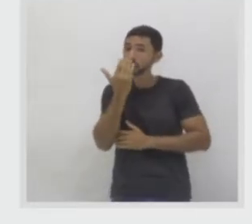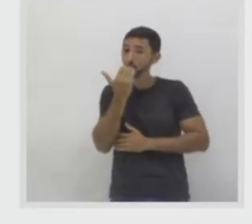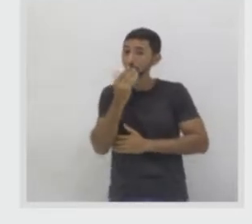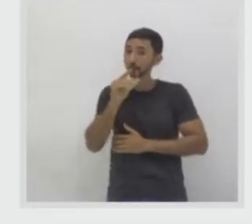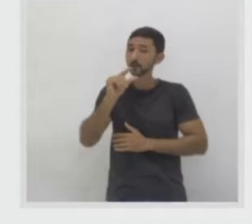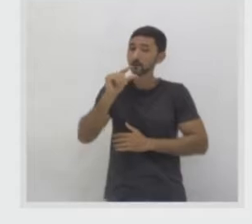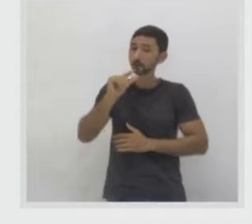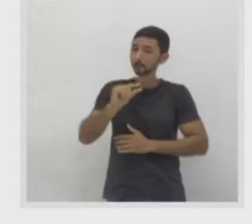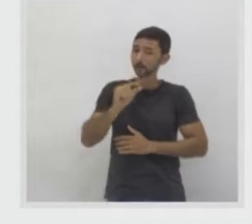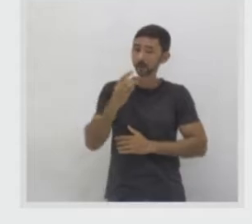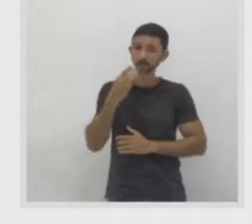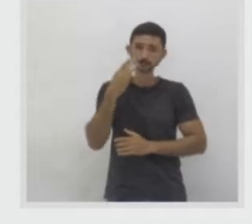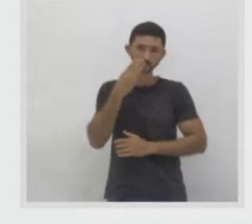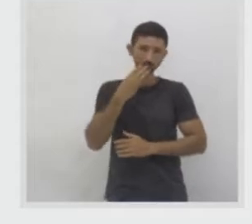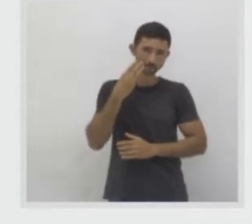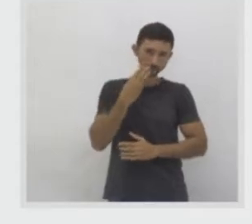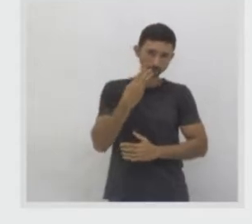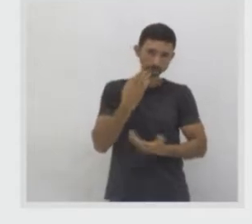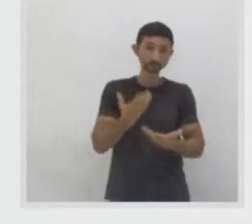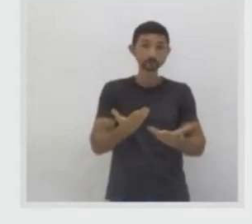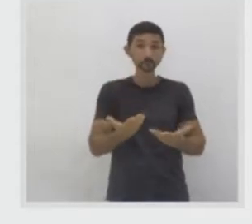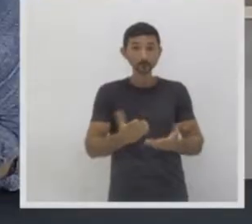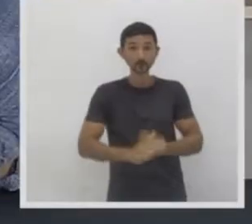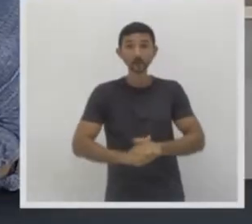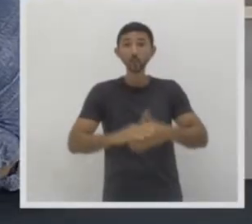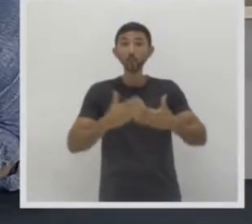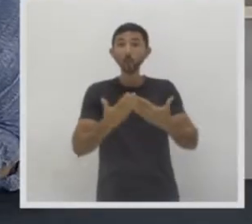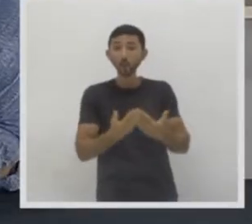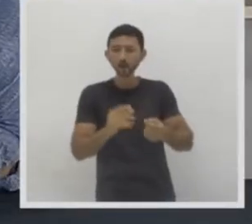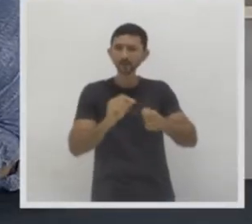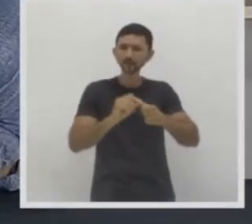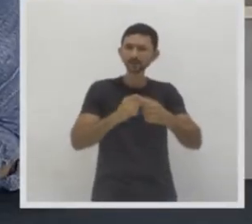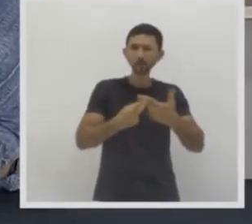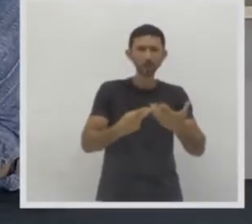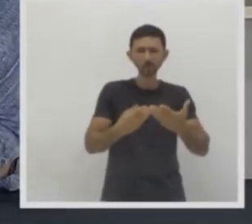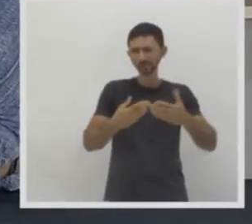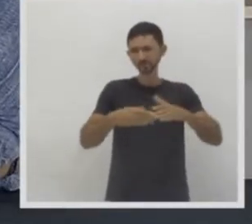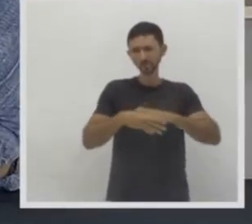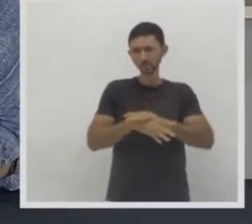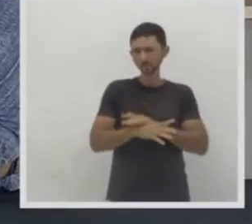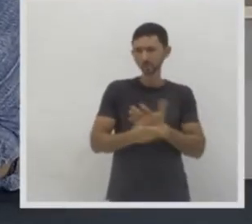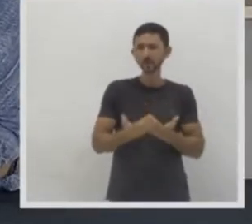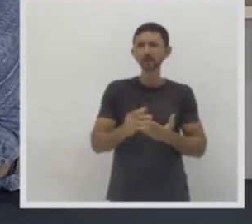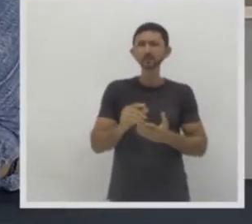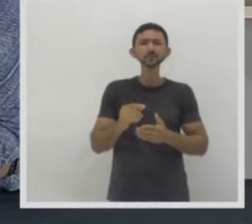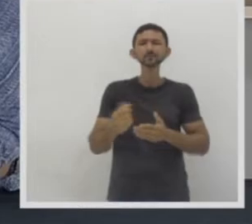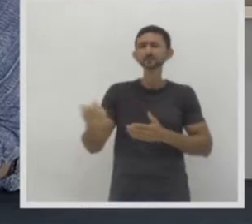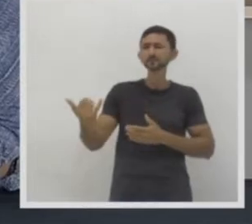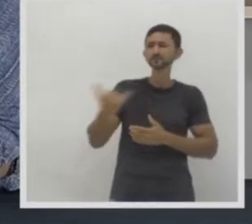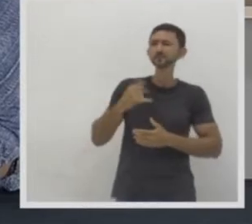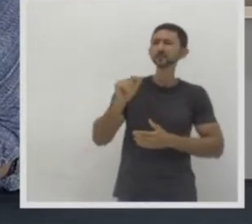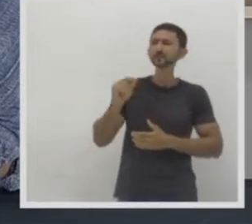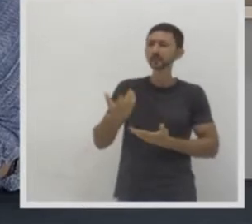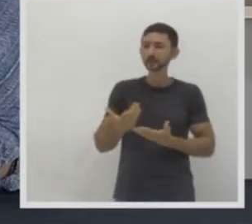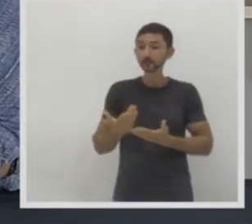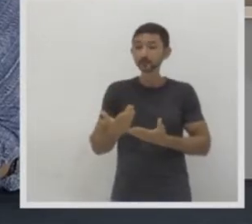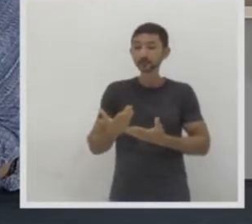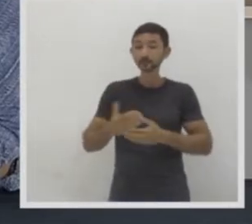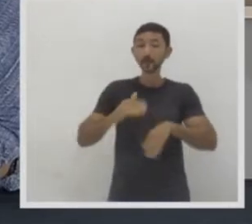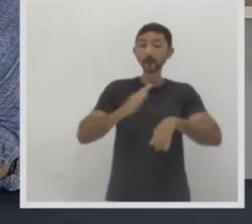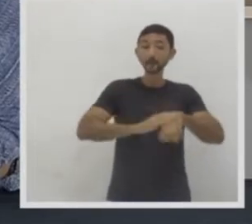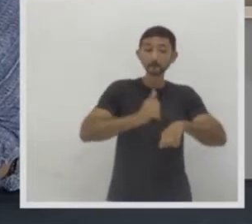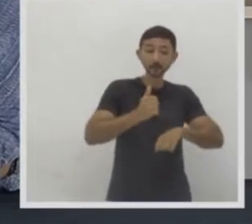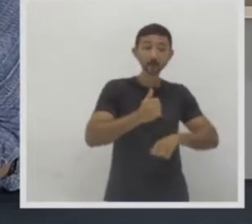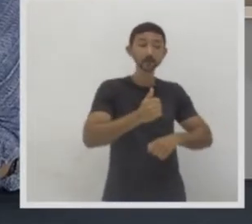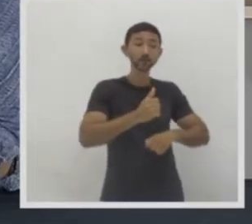açúcar. Quando a gente faz uma coisa que nós não estamos acostumados, o que a pessoa fala para a gente? É melhor tu ir se